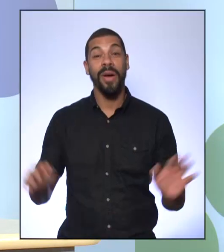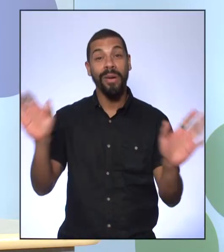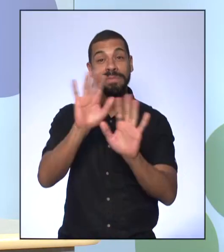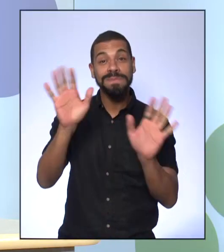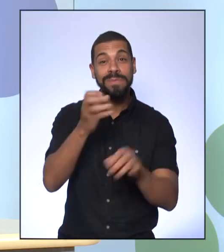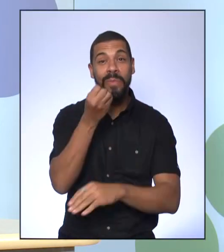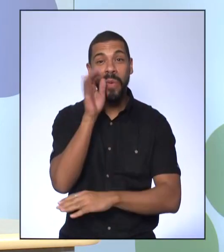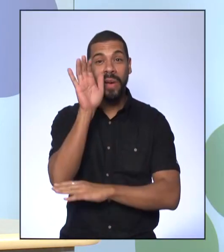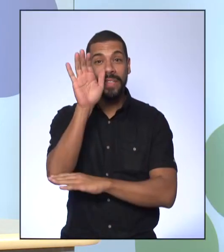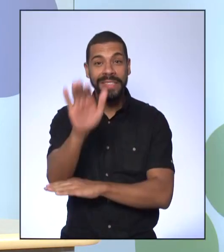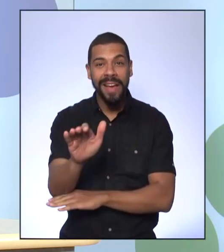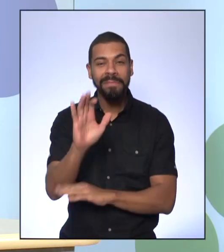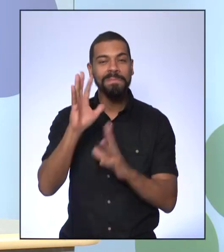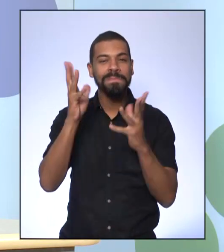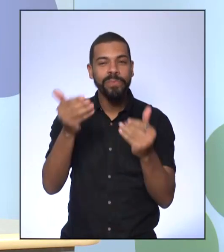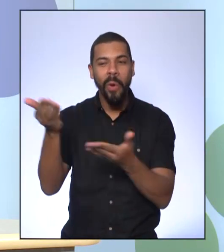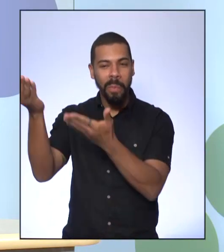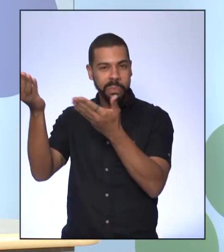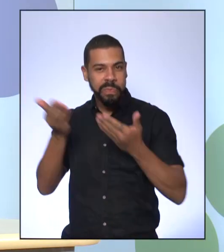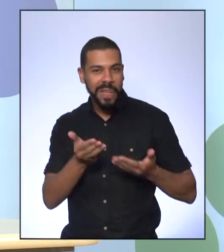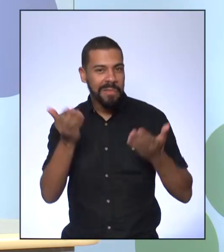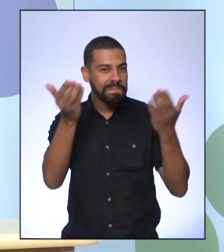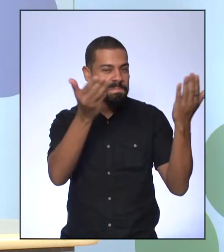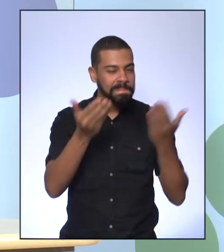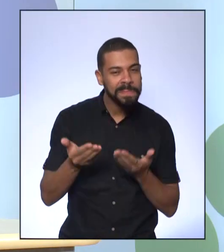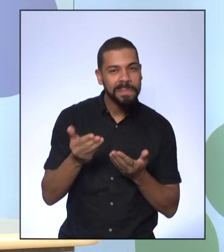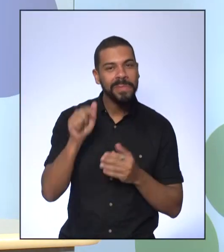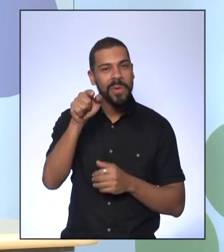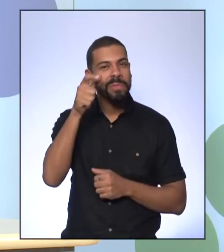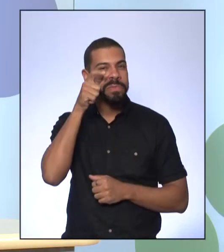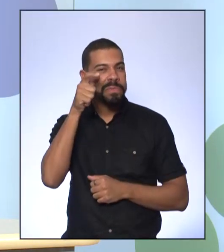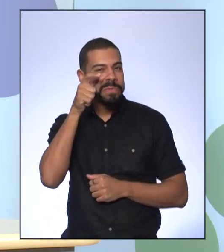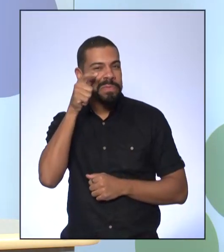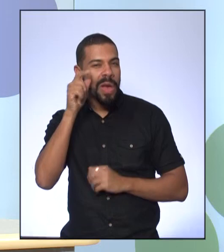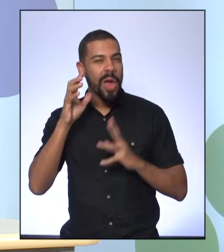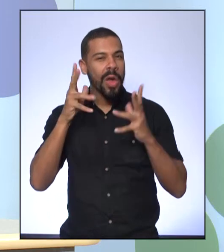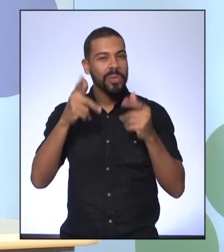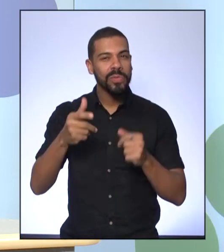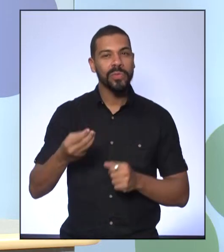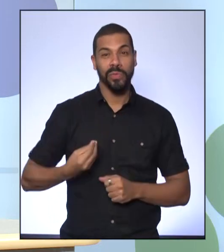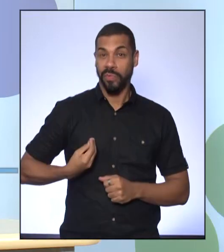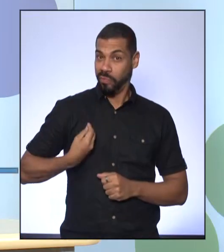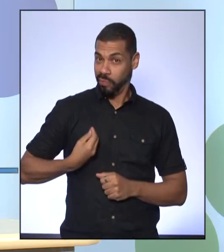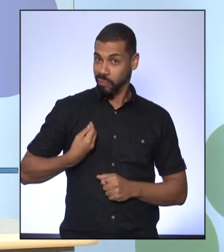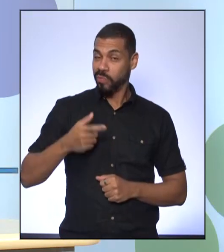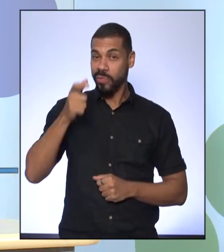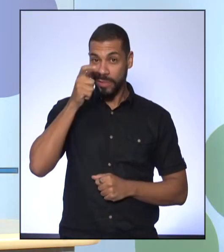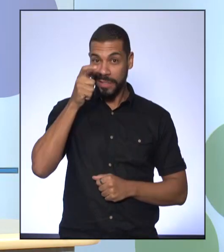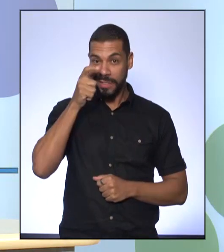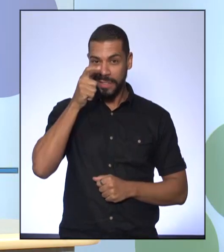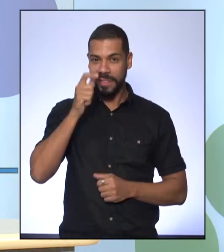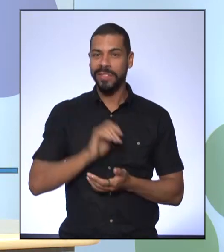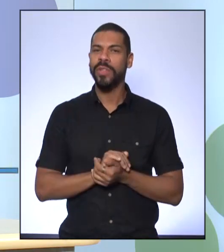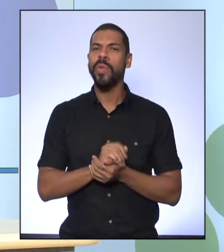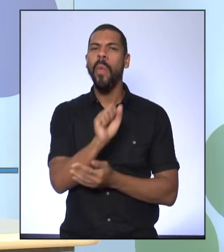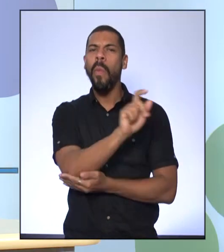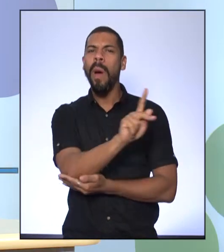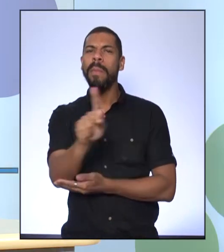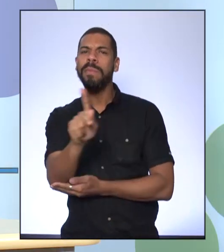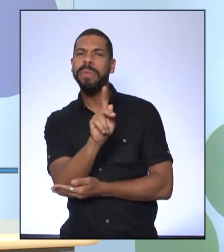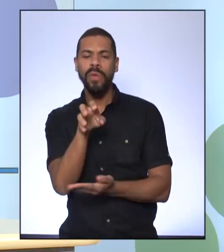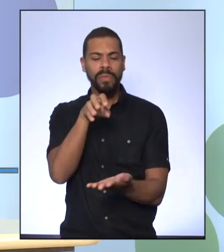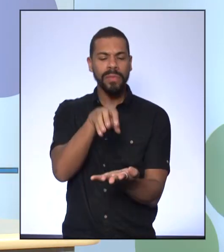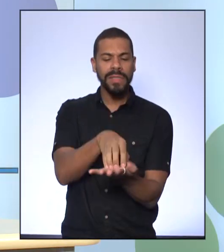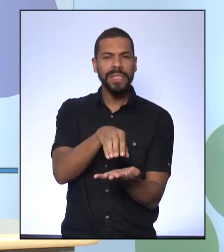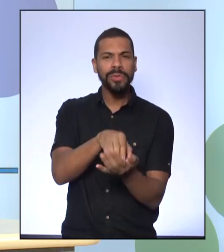Olá, boa tarde, sejam todos bem-vindos. Para vocês que estão assistindo aí através do aplicativo do Centro de Mídias ou